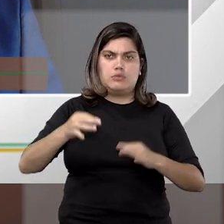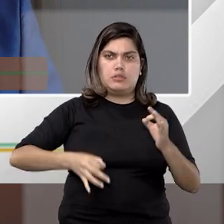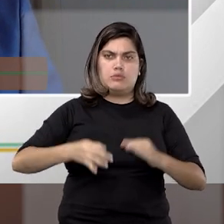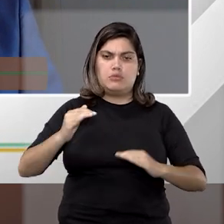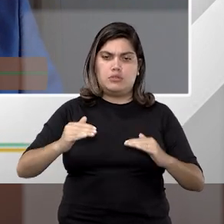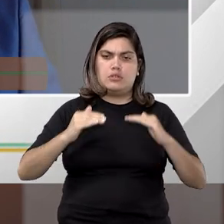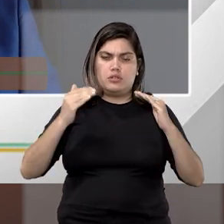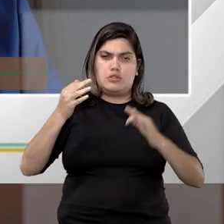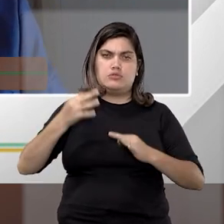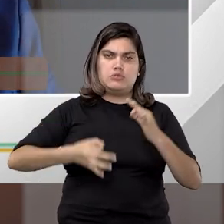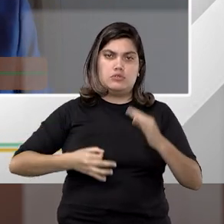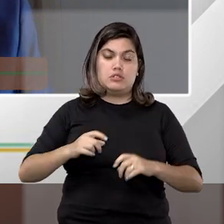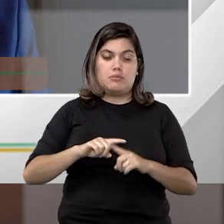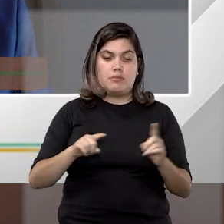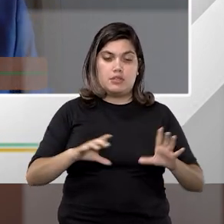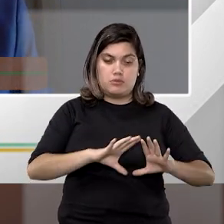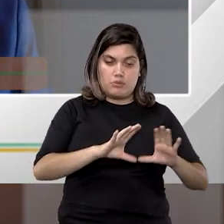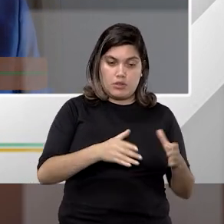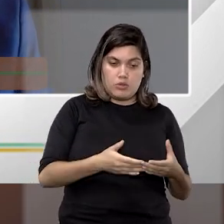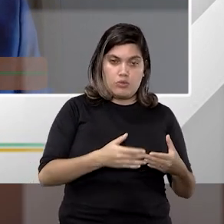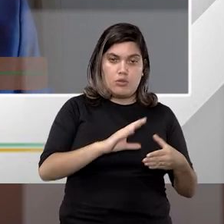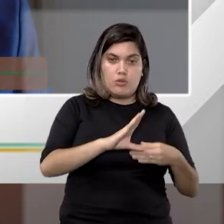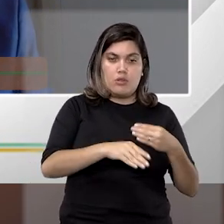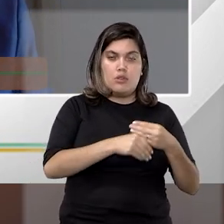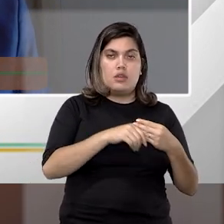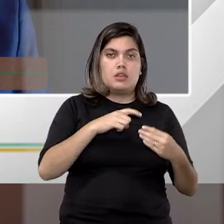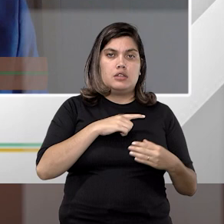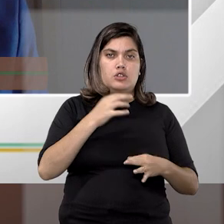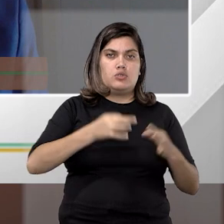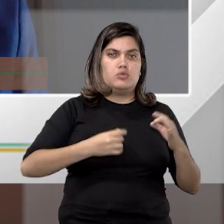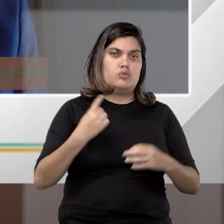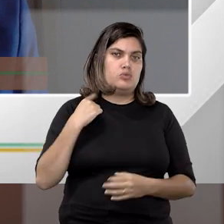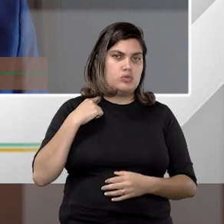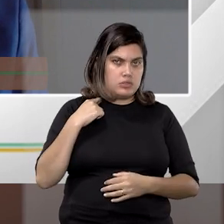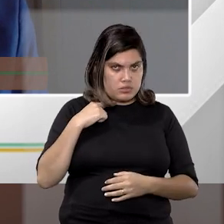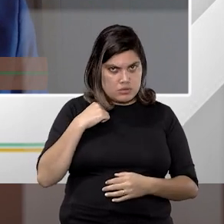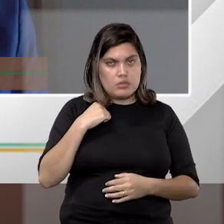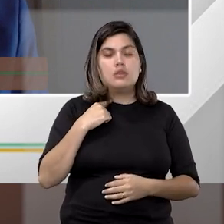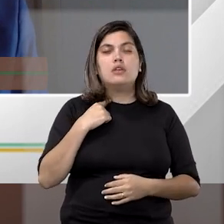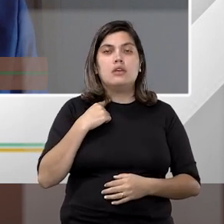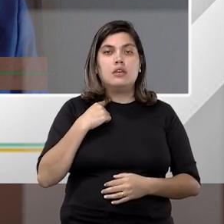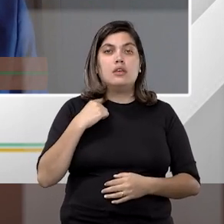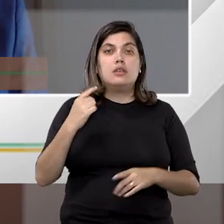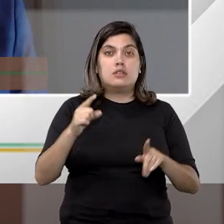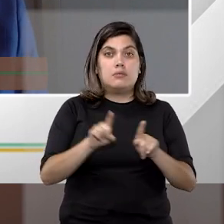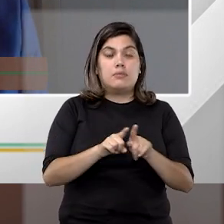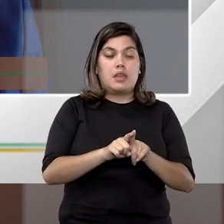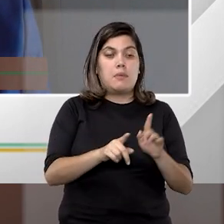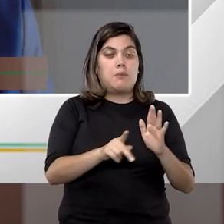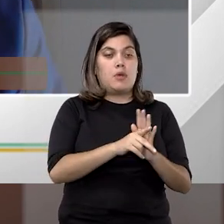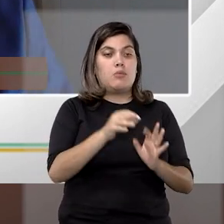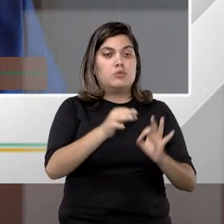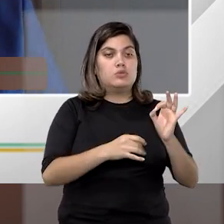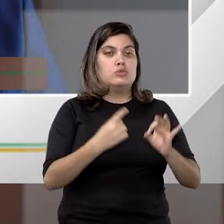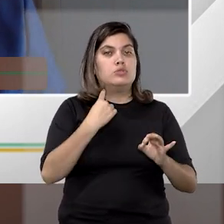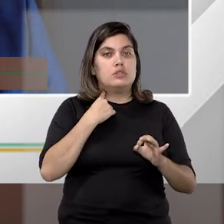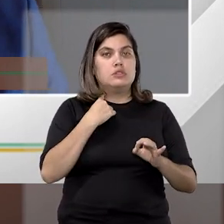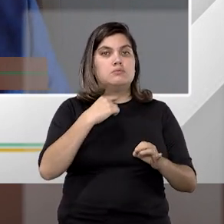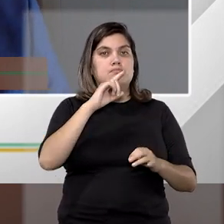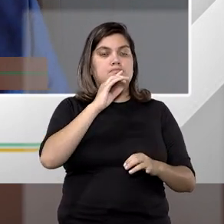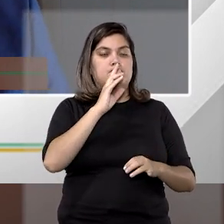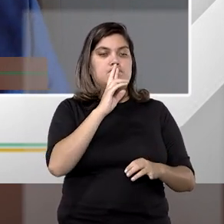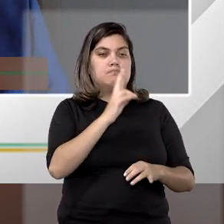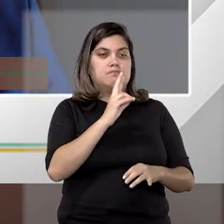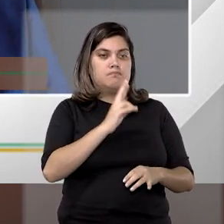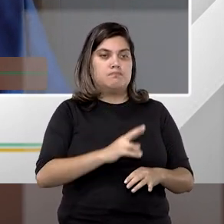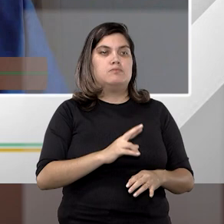pelo tribunal de justiça mas por uma turma recursal integrada por juízes de primeiro grau primeira instância Como o próprio